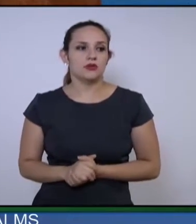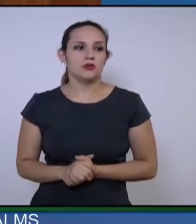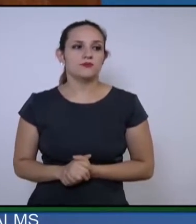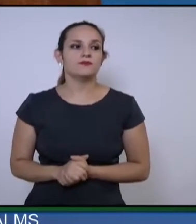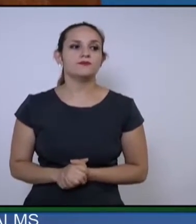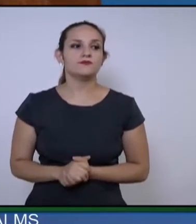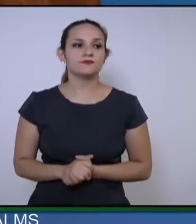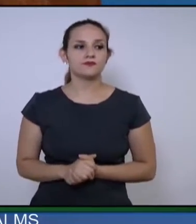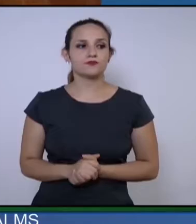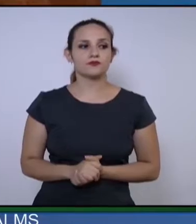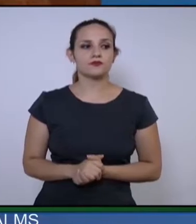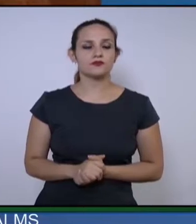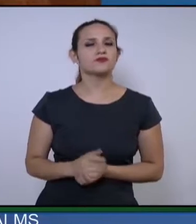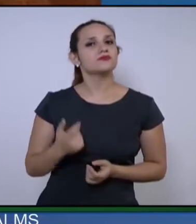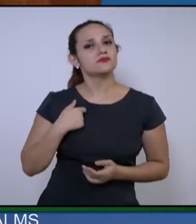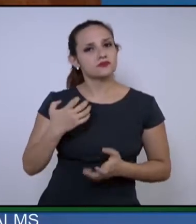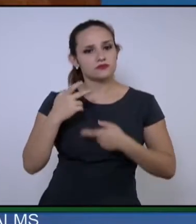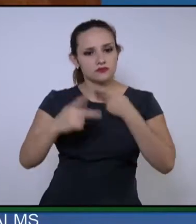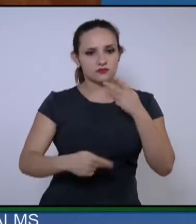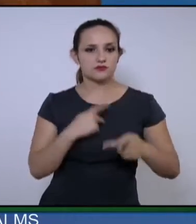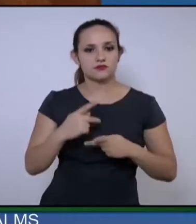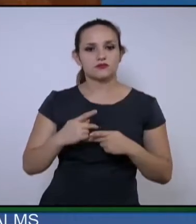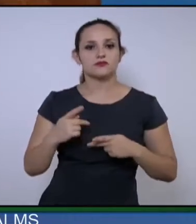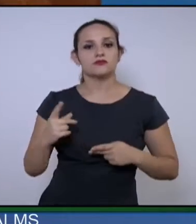eu volto aqui numa matéria de